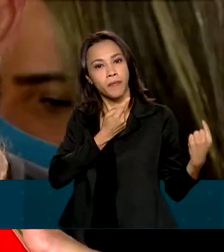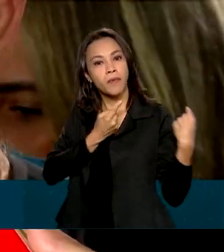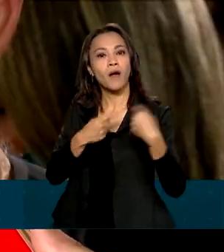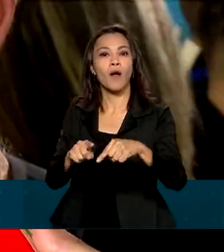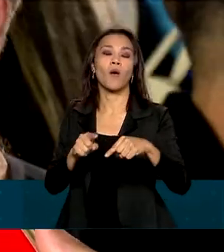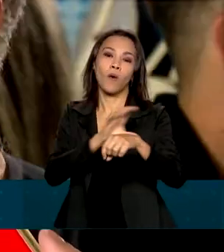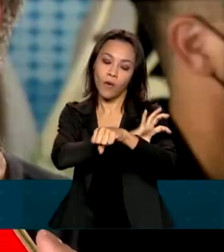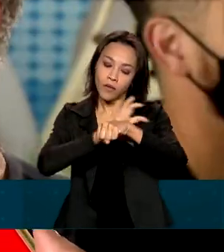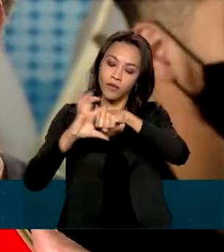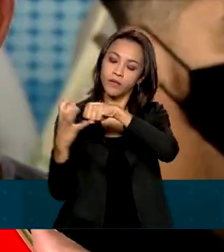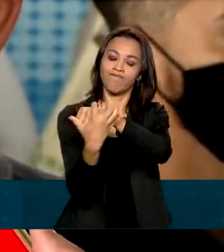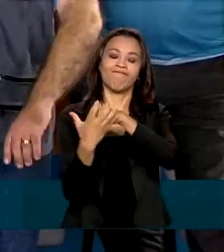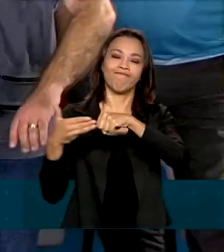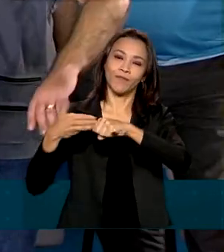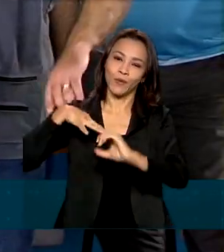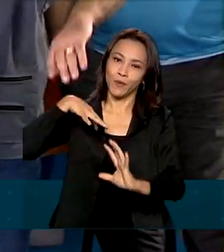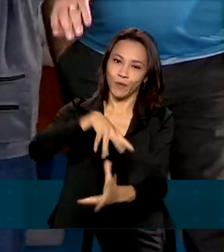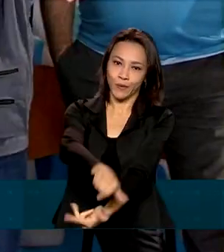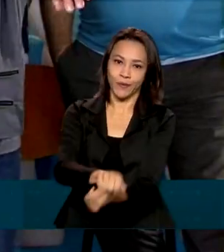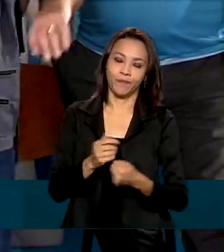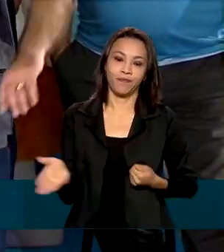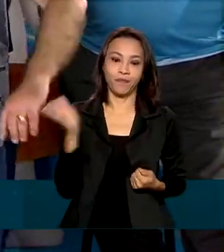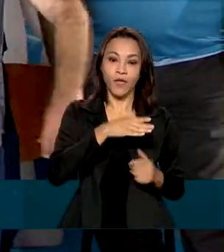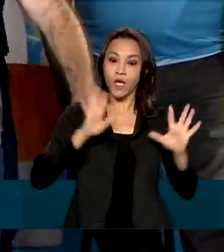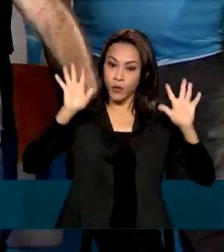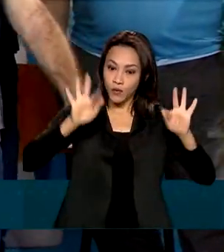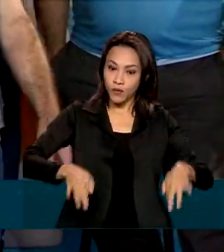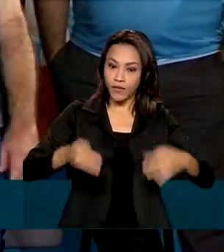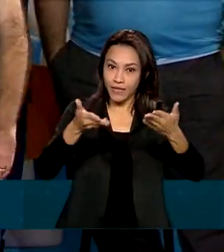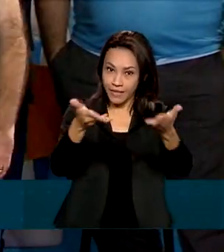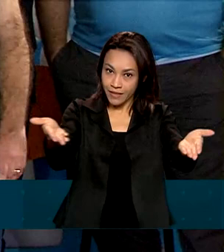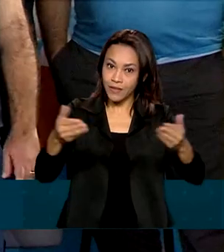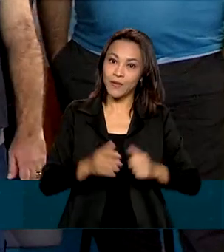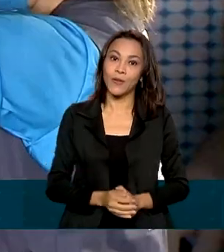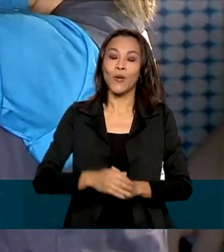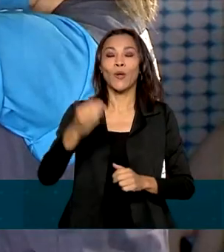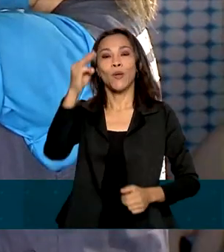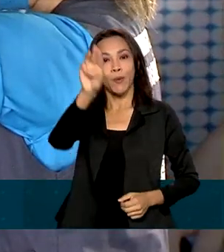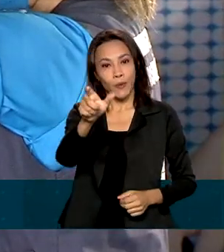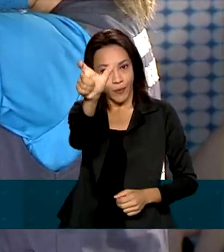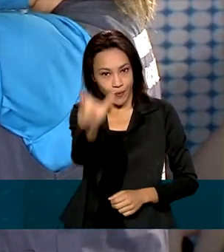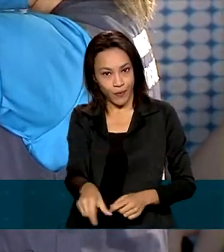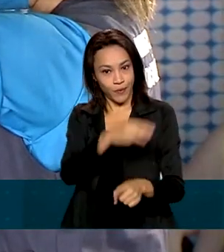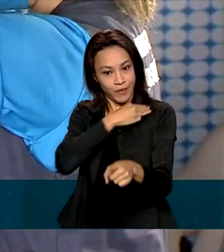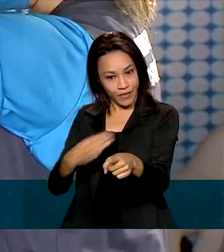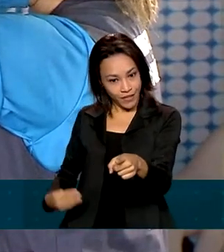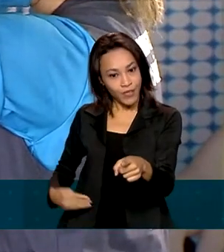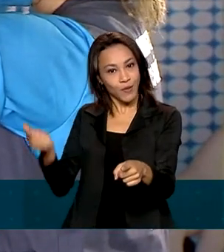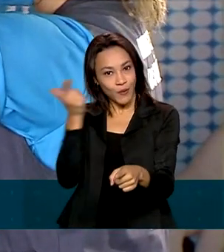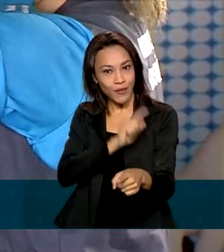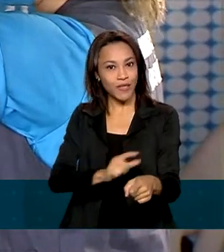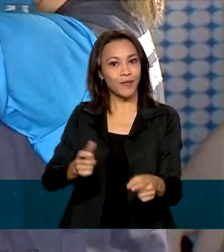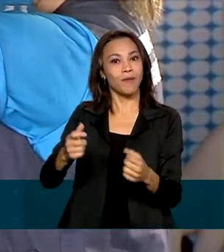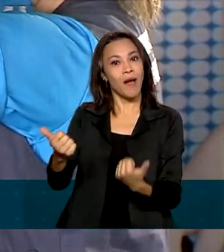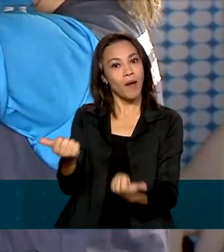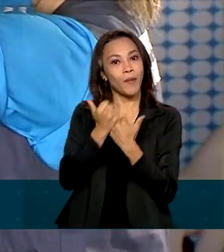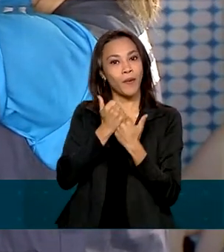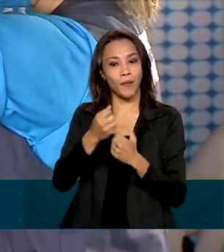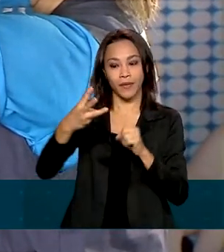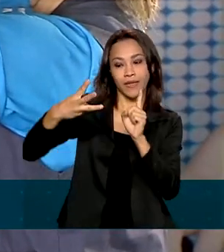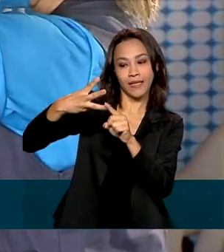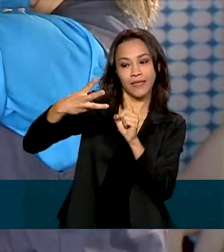enfrentamento a pandemia no mundo no final do evento o ministro da saúde tomou a dose de reforço a